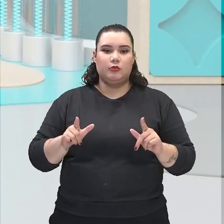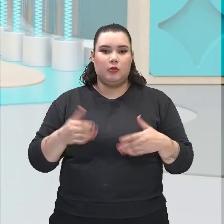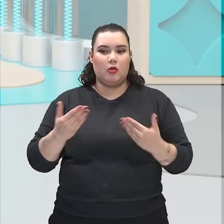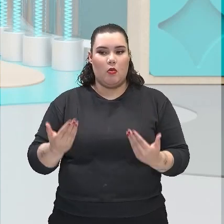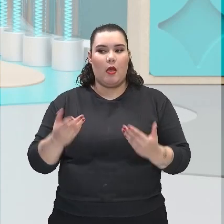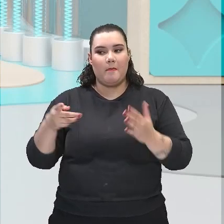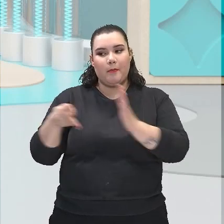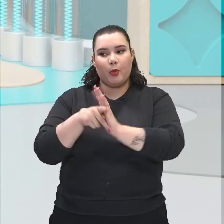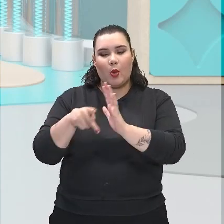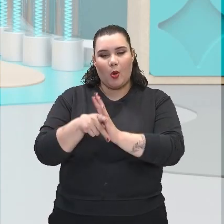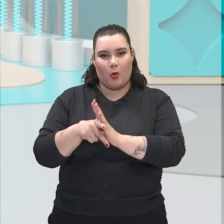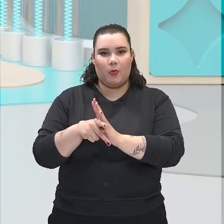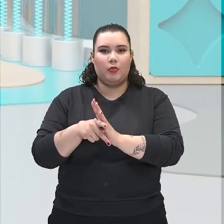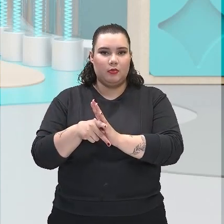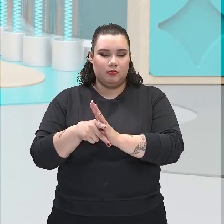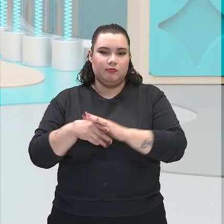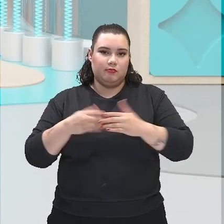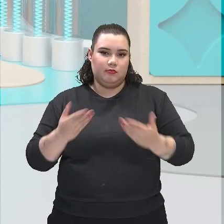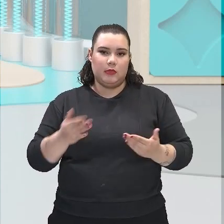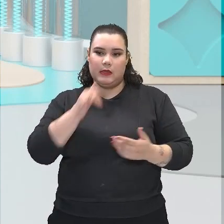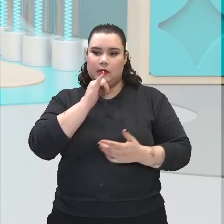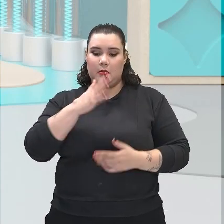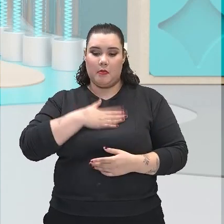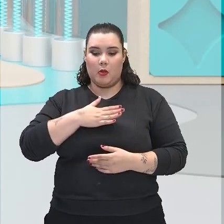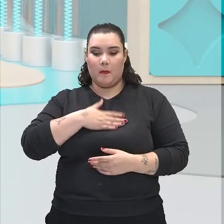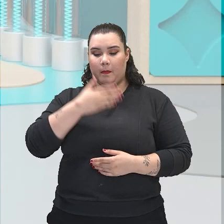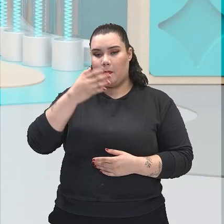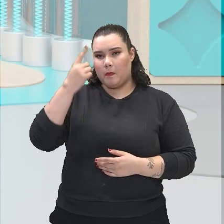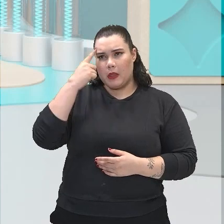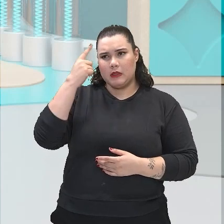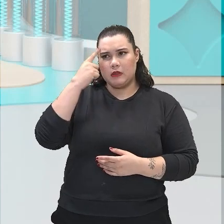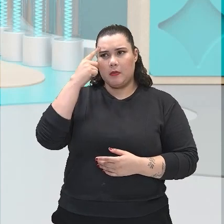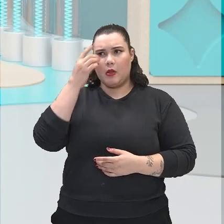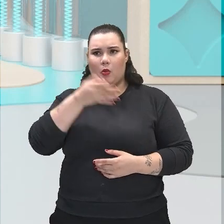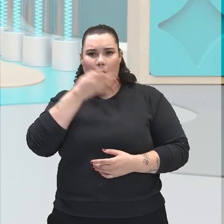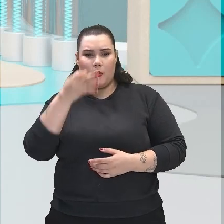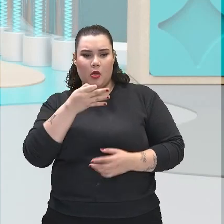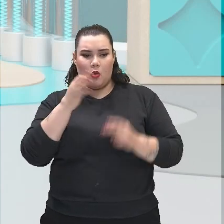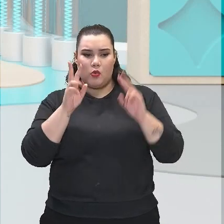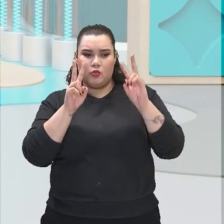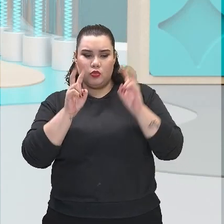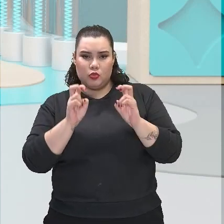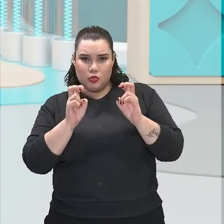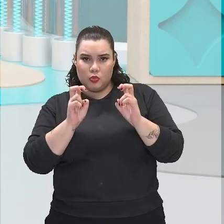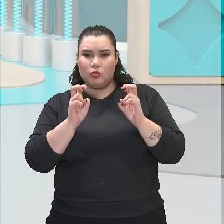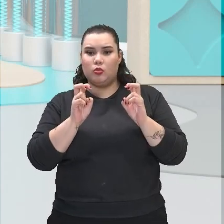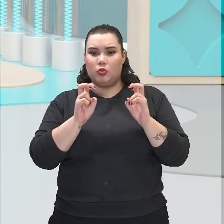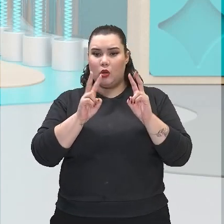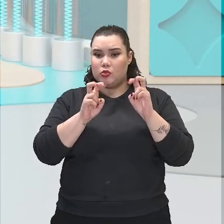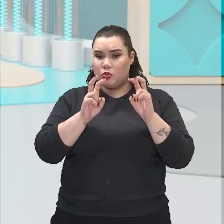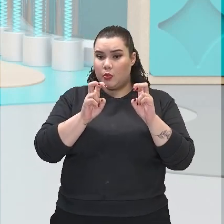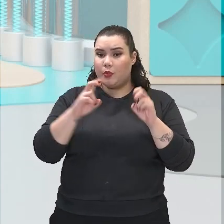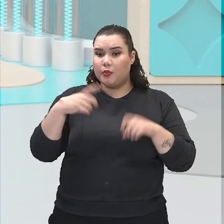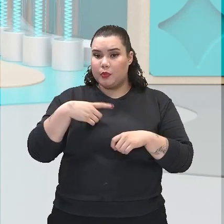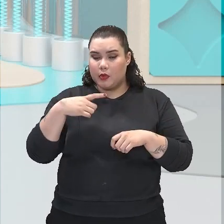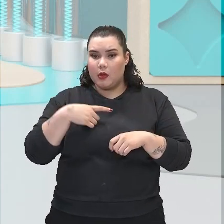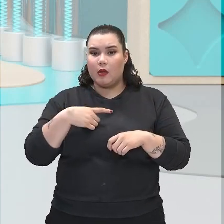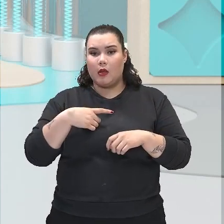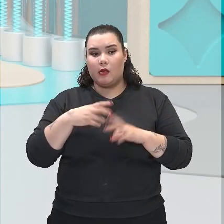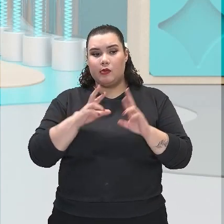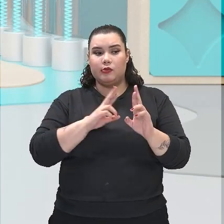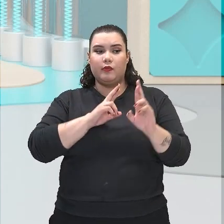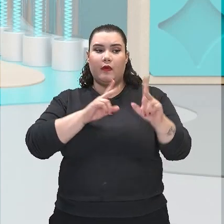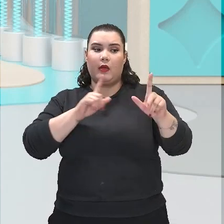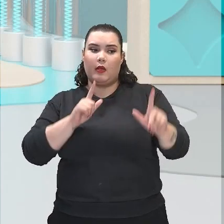particular. A maneira como eu penso sobre determinado assunto, a ideia que eu tenho sobre determinado assunto, determinada temática é